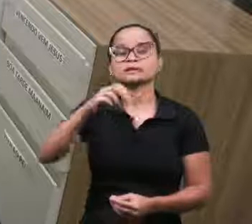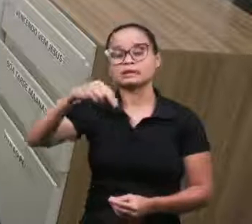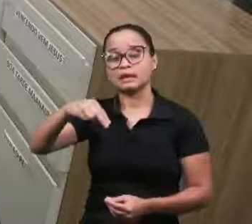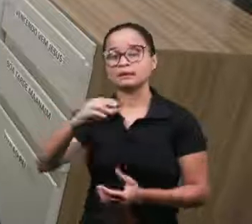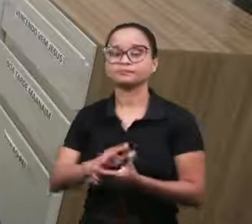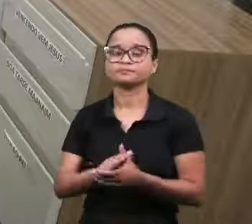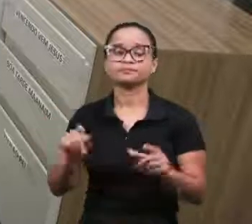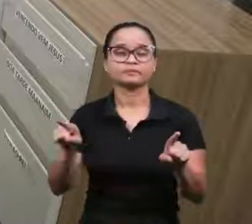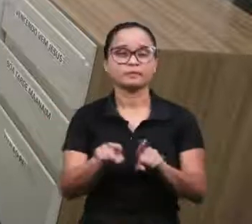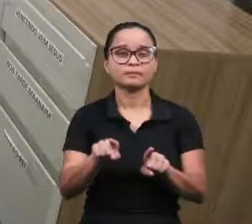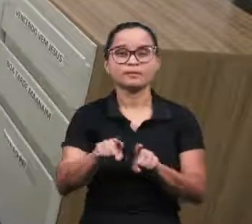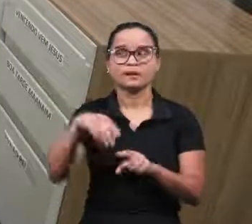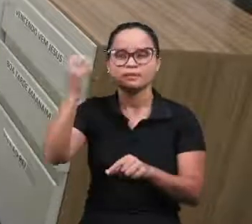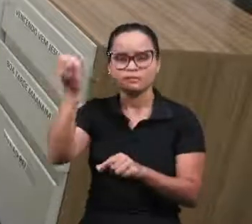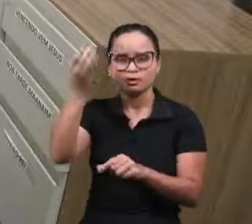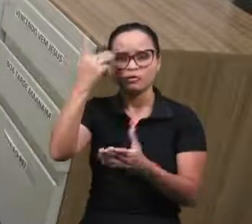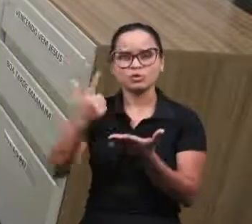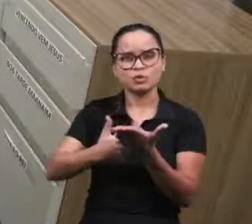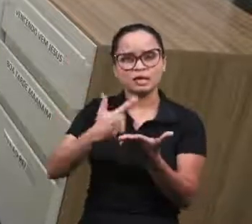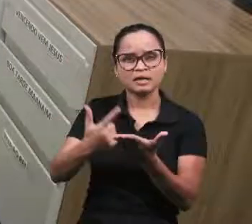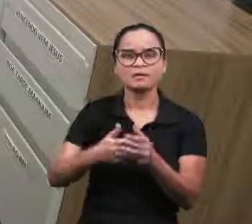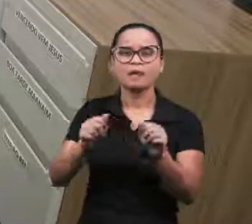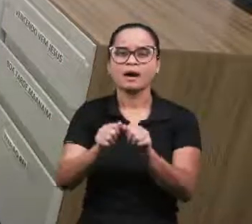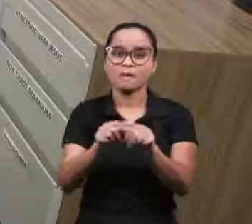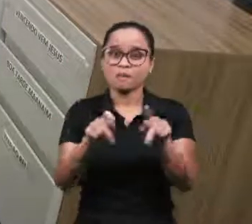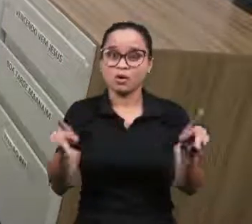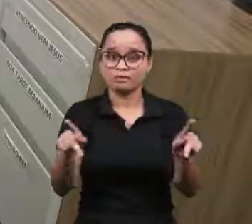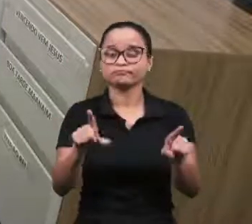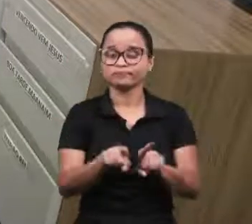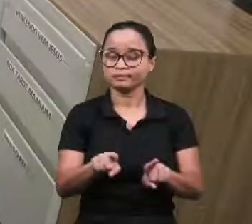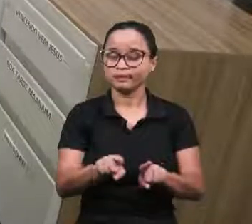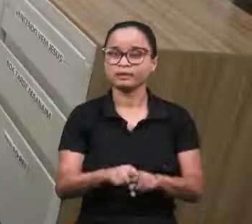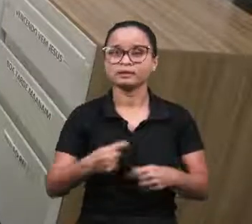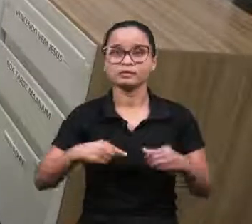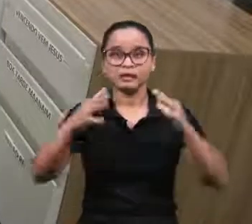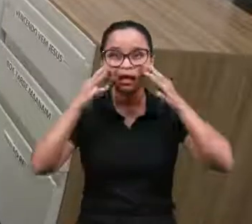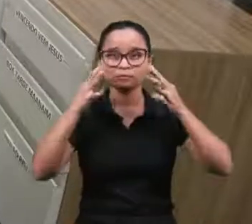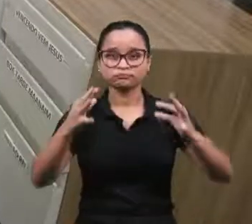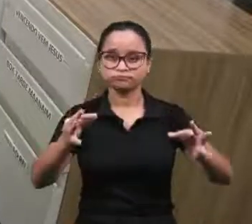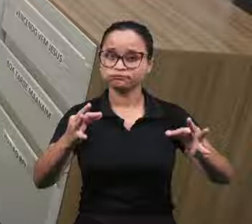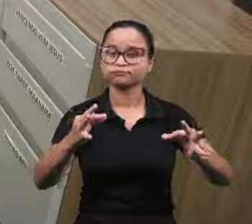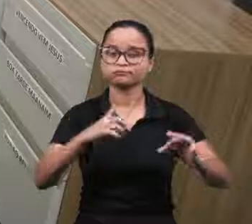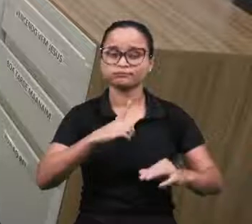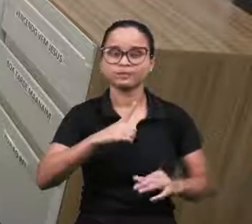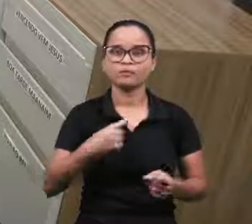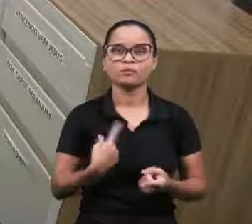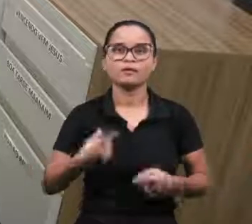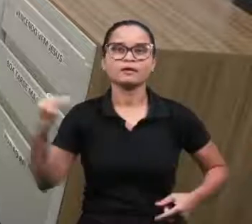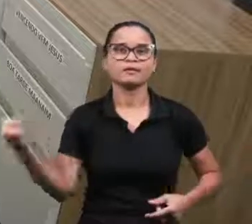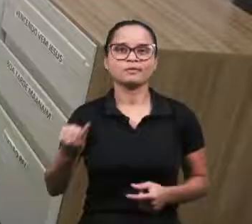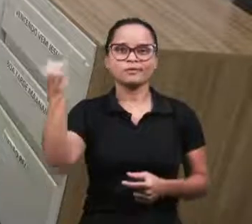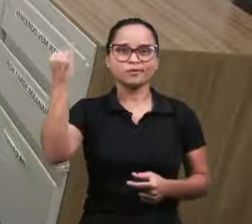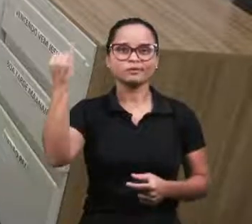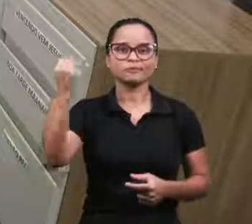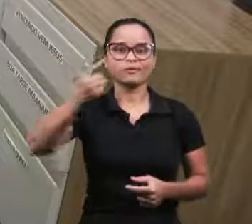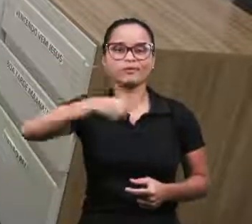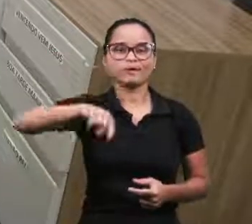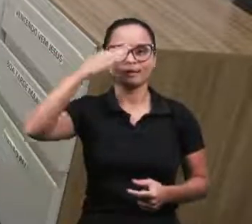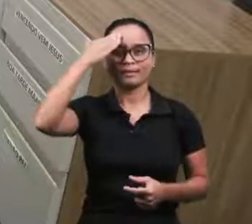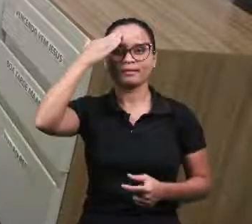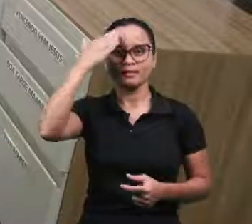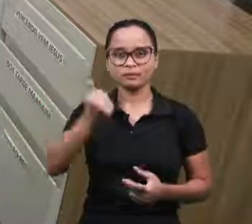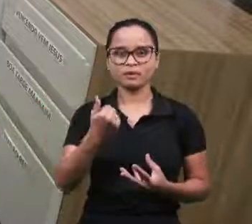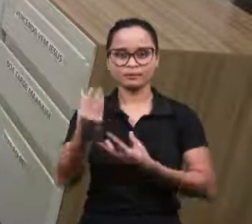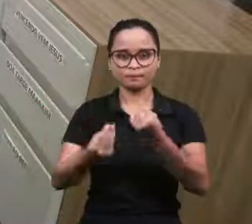revelações do Apocalipse. E isso chamou muita atenção. E isso é muito importante também, a gente saber sobre essas